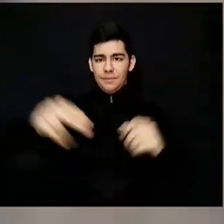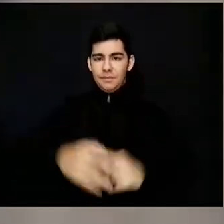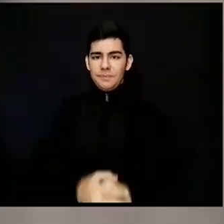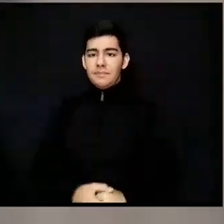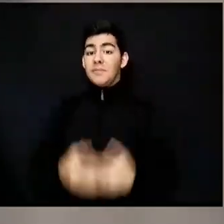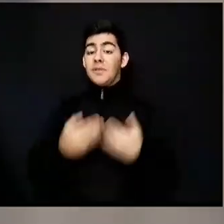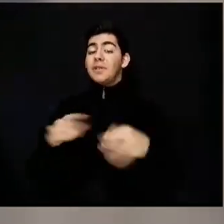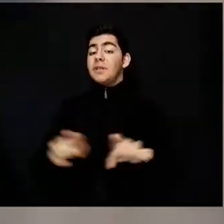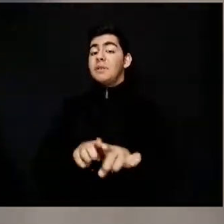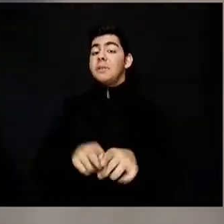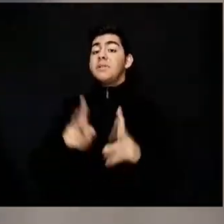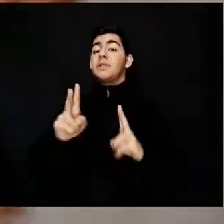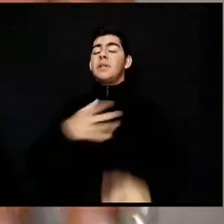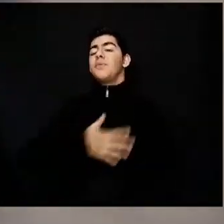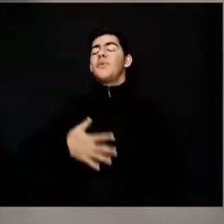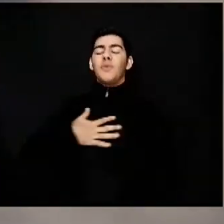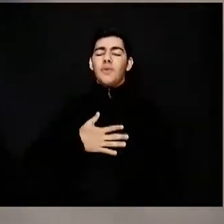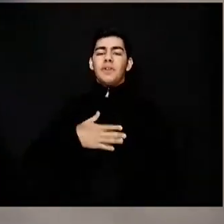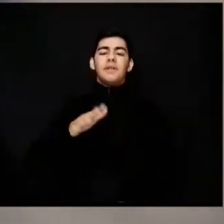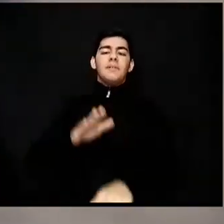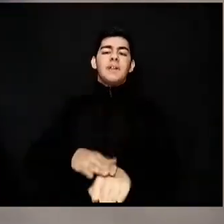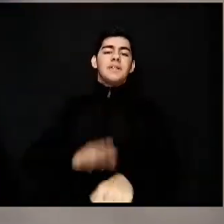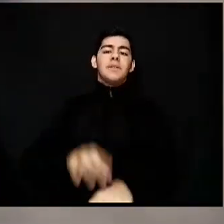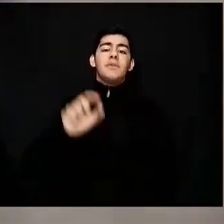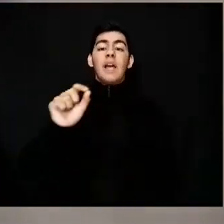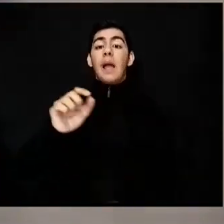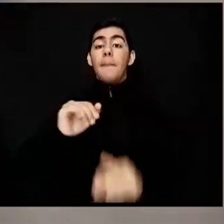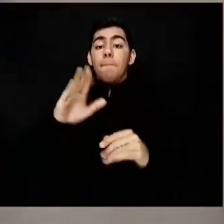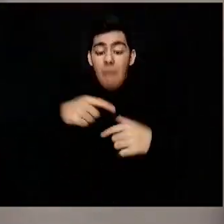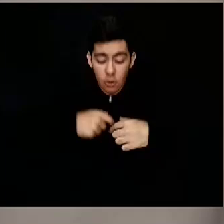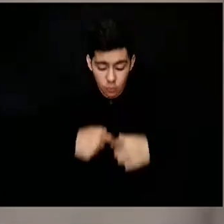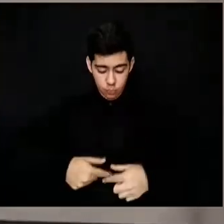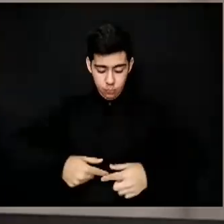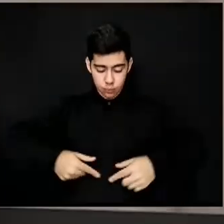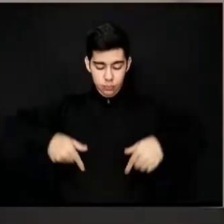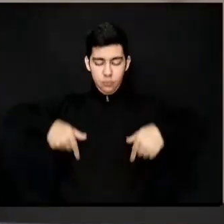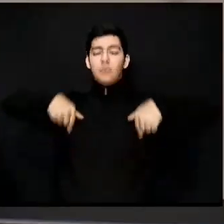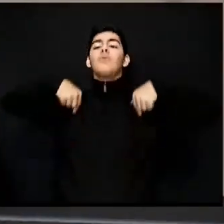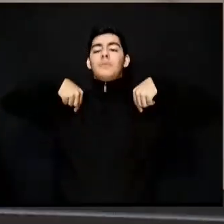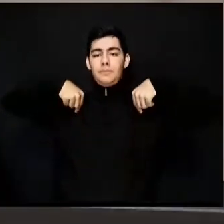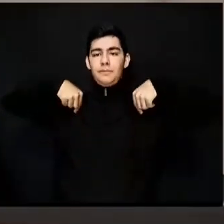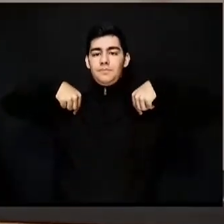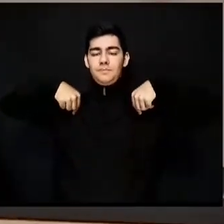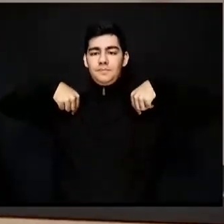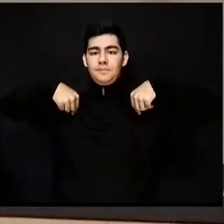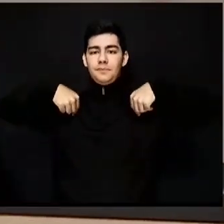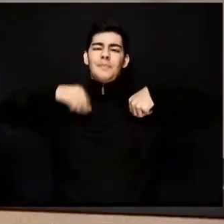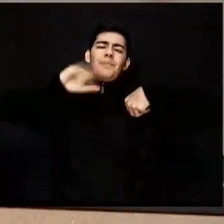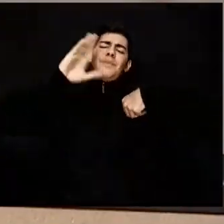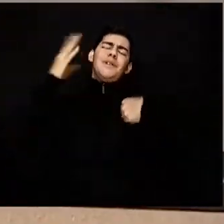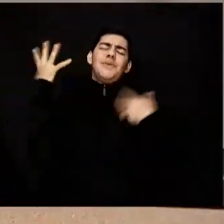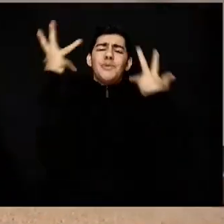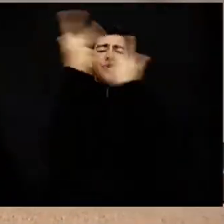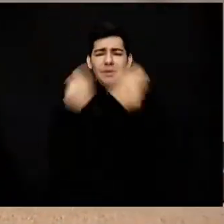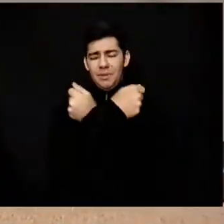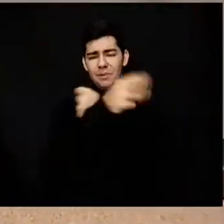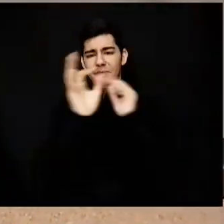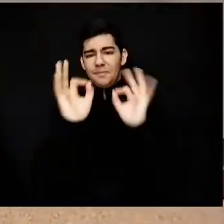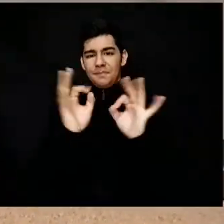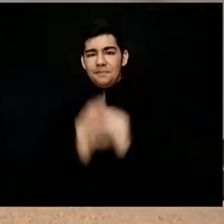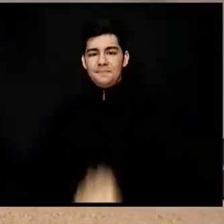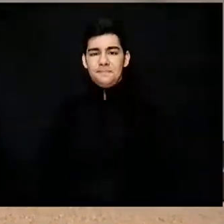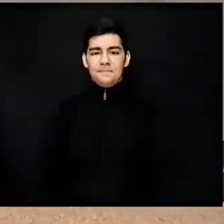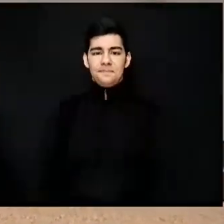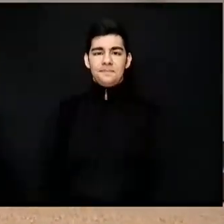pra trás, pra ficar um charminho nas costas. Eu imaginei que seja bem interessante a hora que